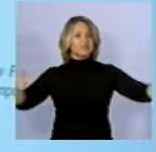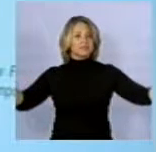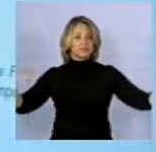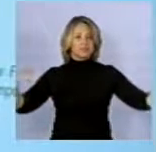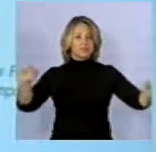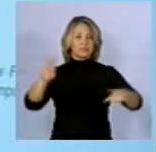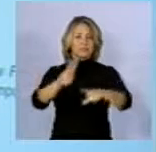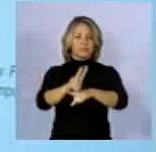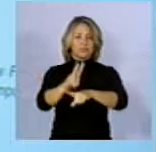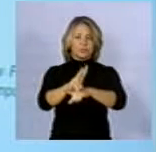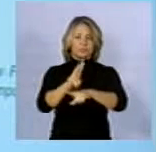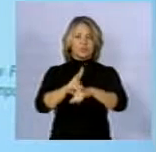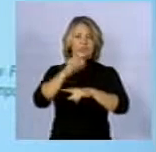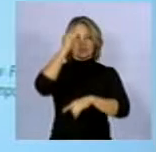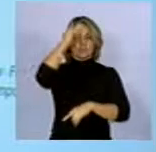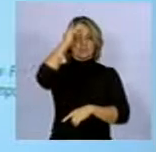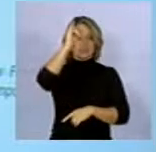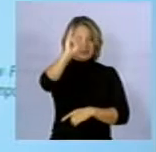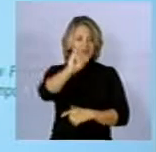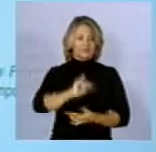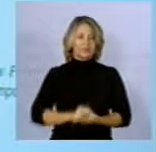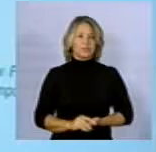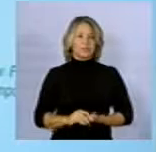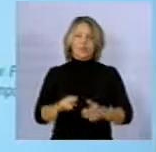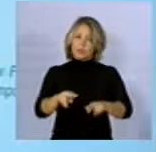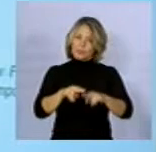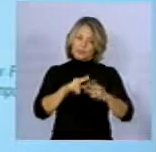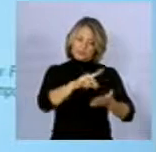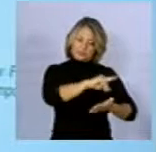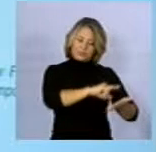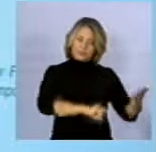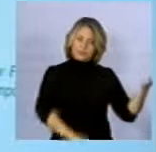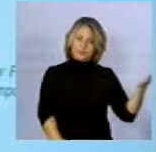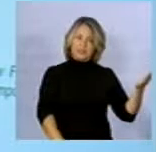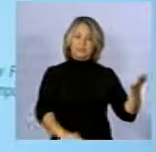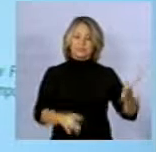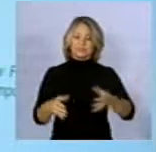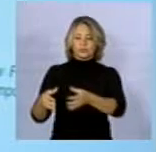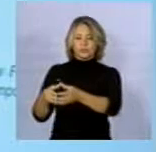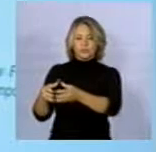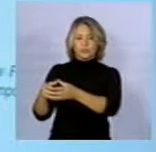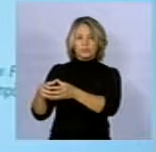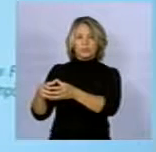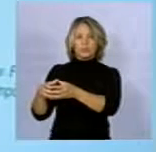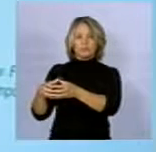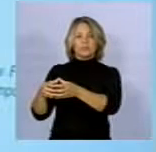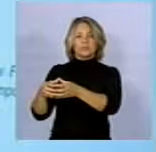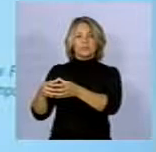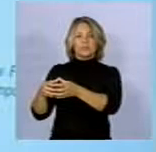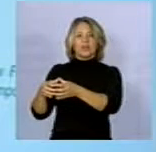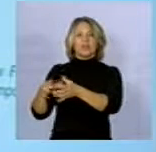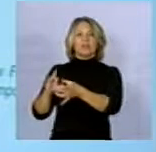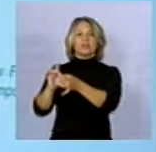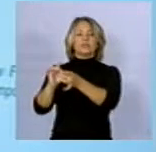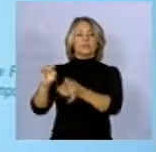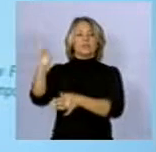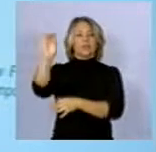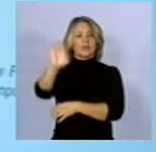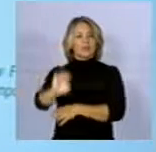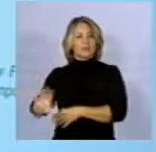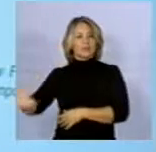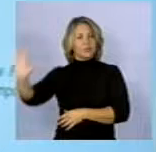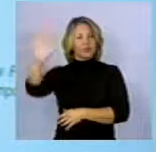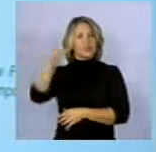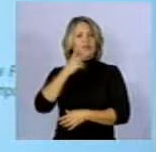precaução. Então, o documento da União Europeia, ou a apresentação de diz que